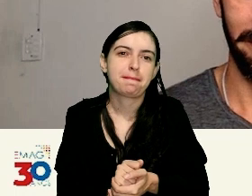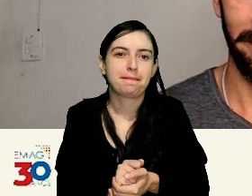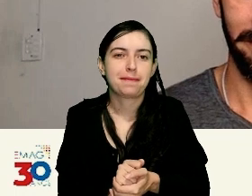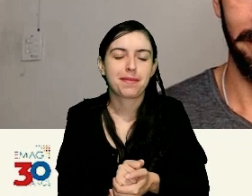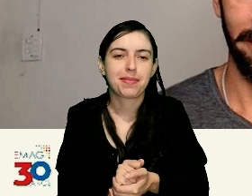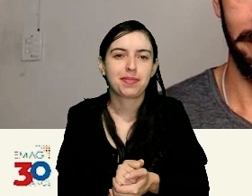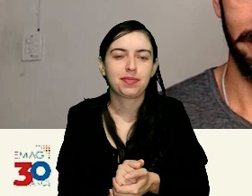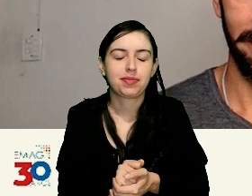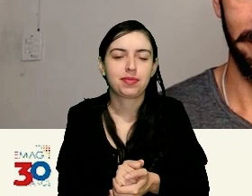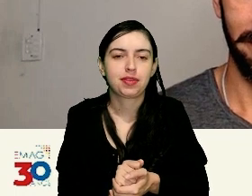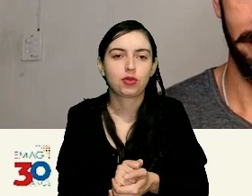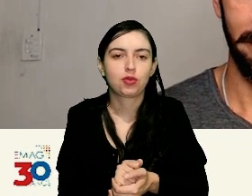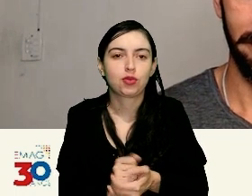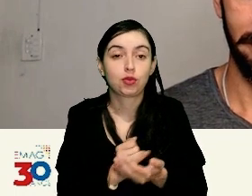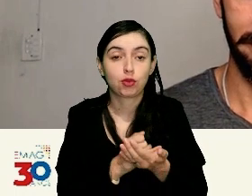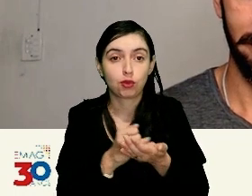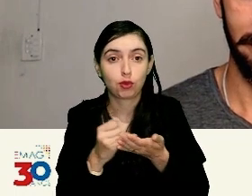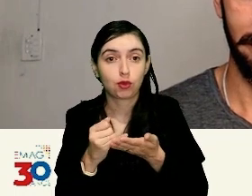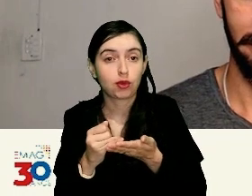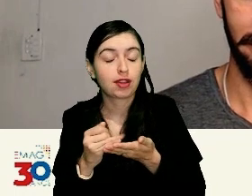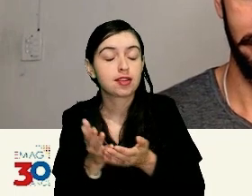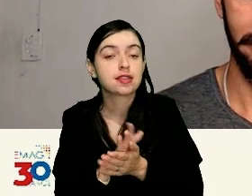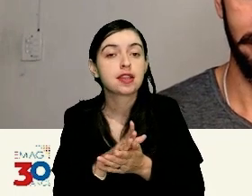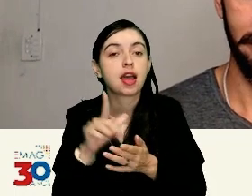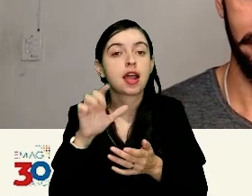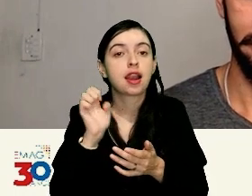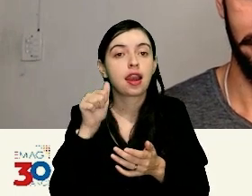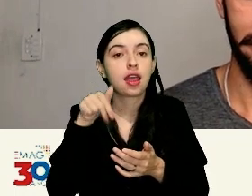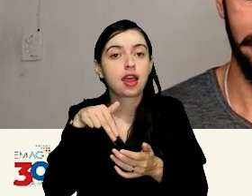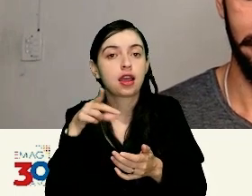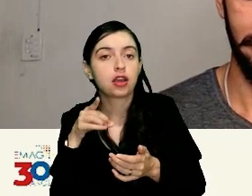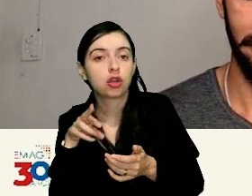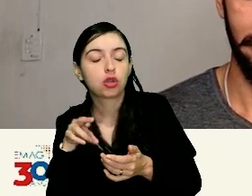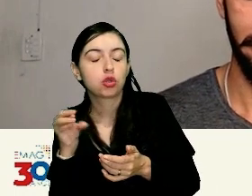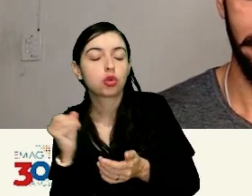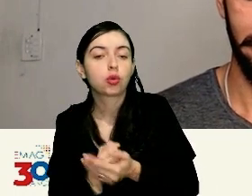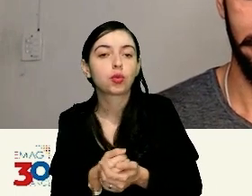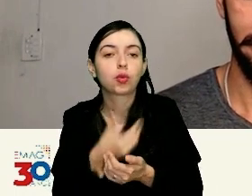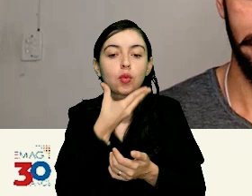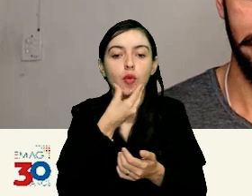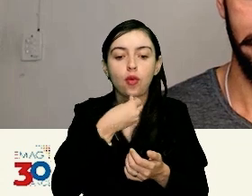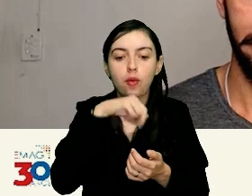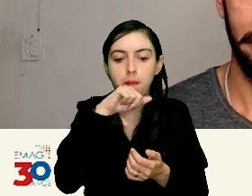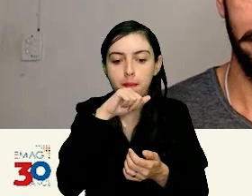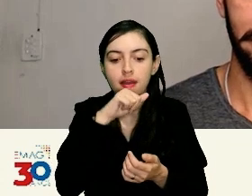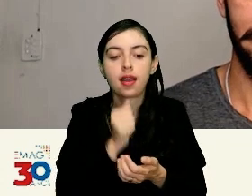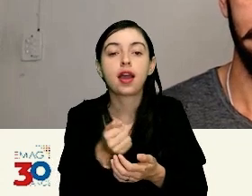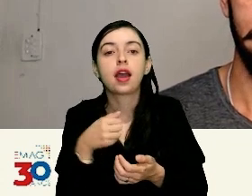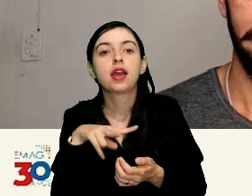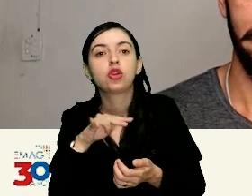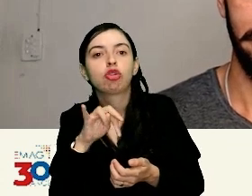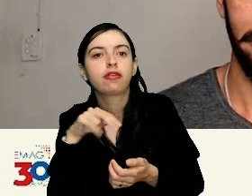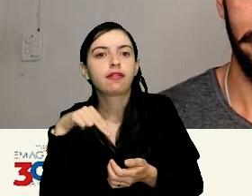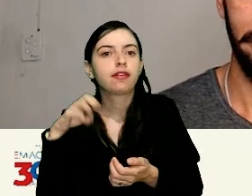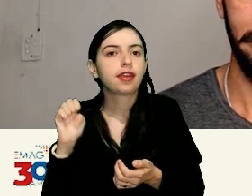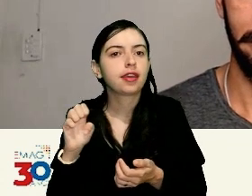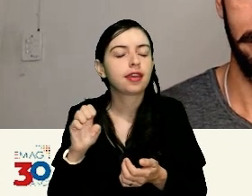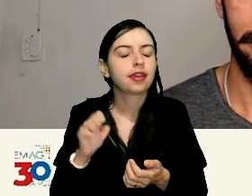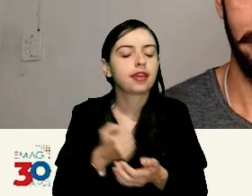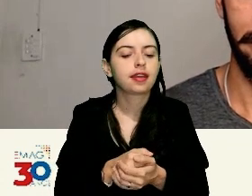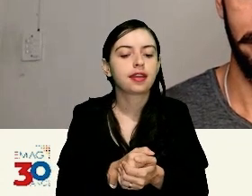introduzir o Leandro. O Leandro é um pai afetivo do Vini, é companheiro da Luísa, pesquisador em